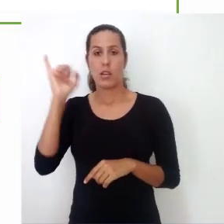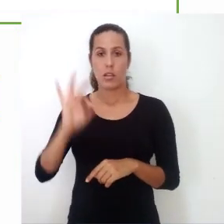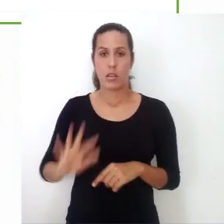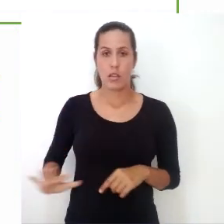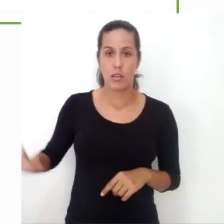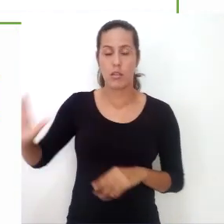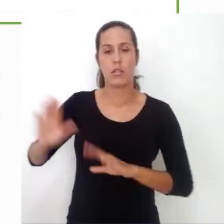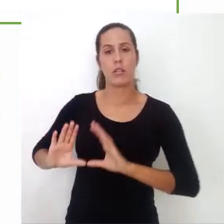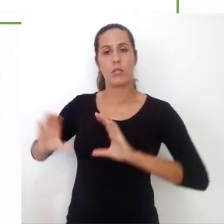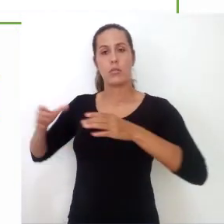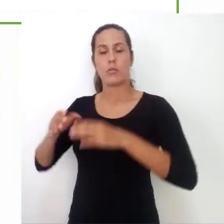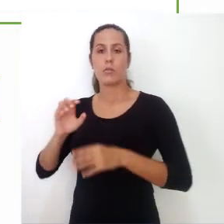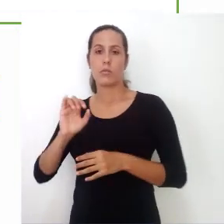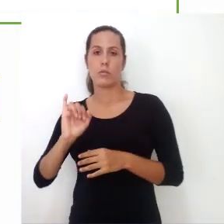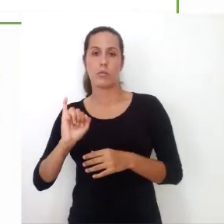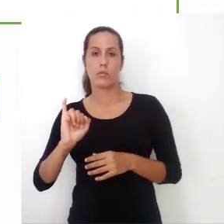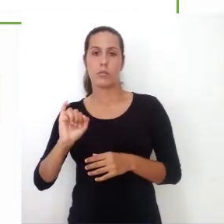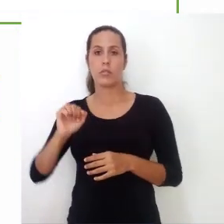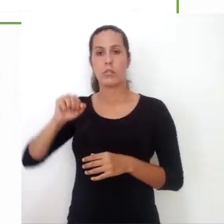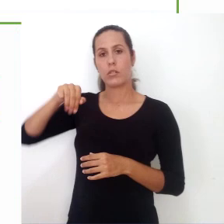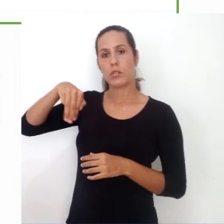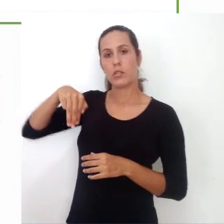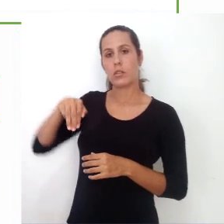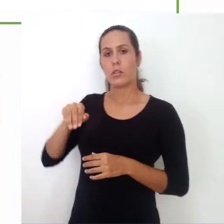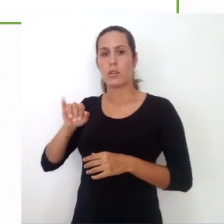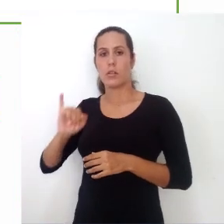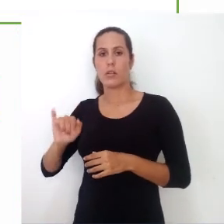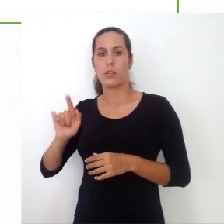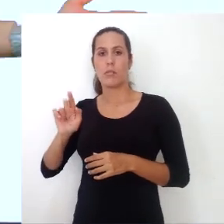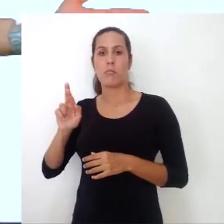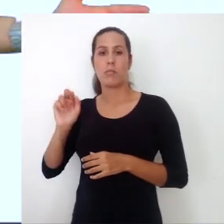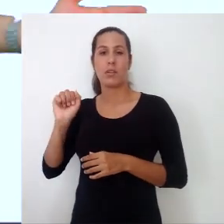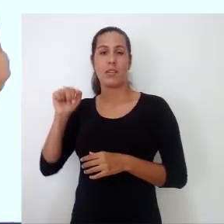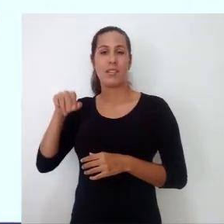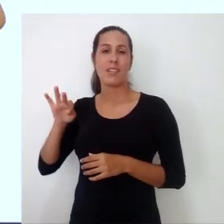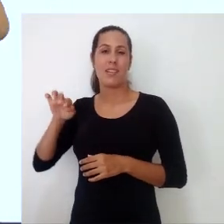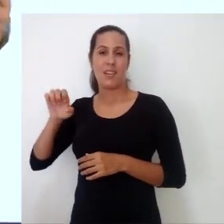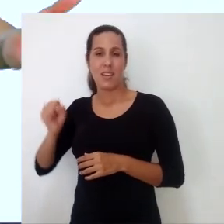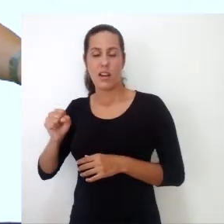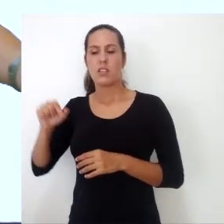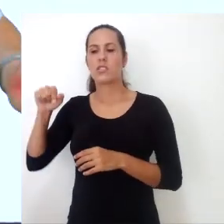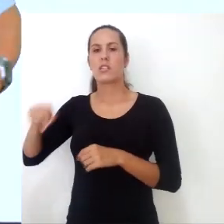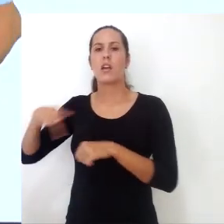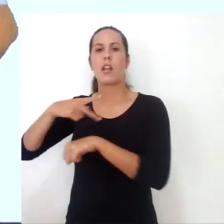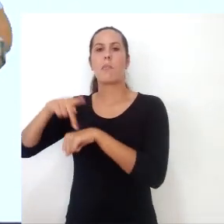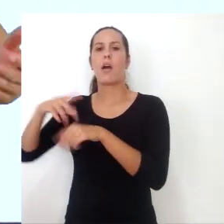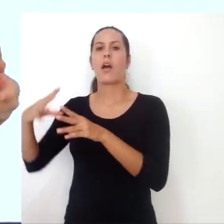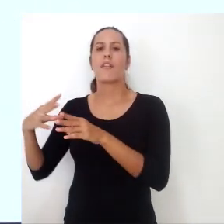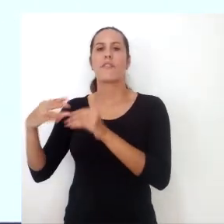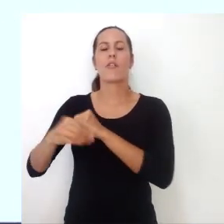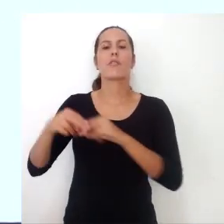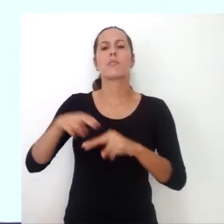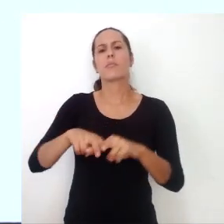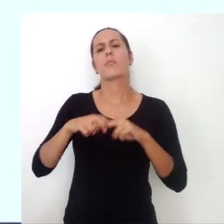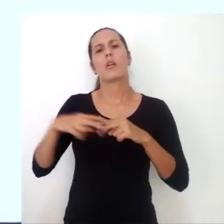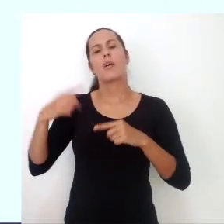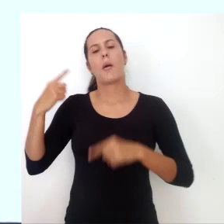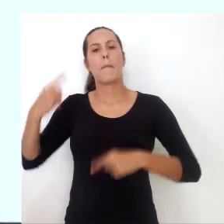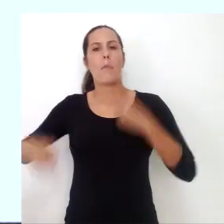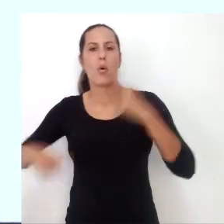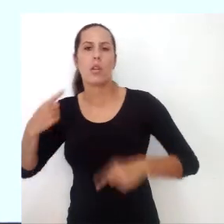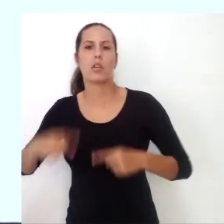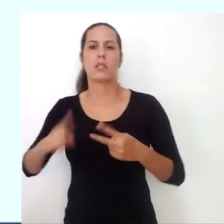dos imigrantes, dos refugiados, daqueles que saem de suas terras por uma questão política, religiosa, a questão